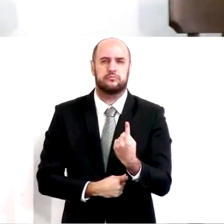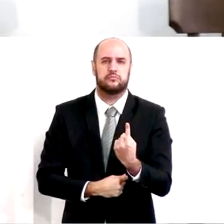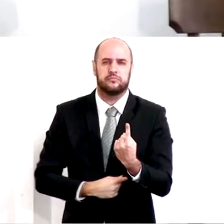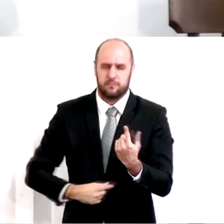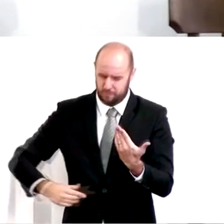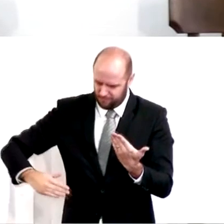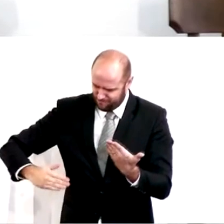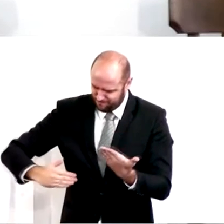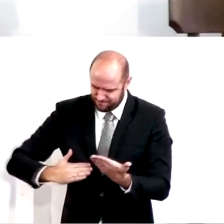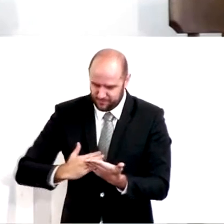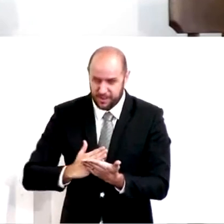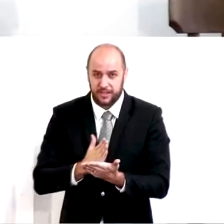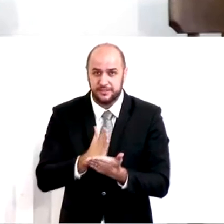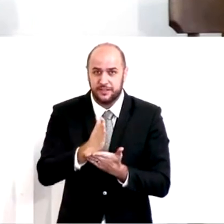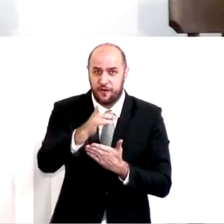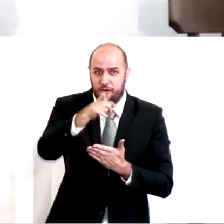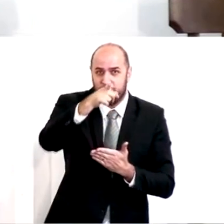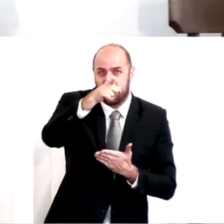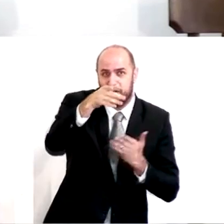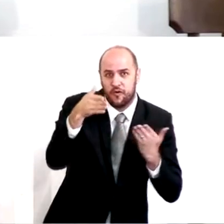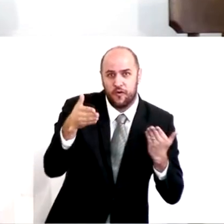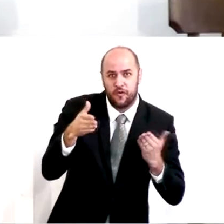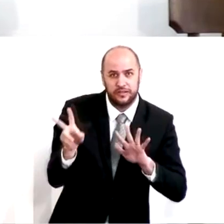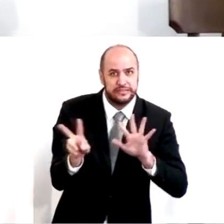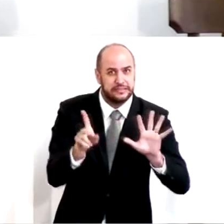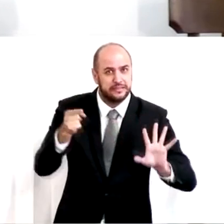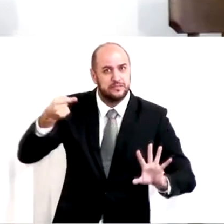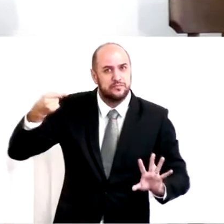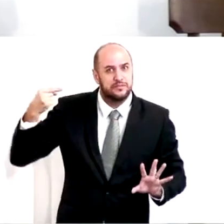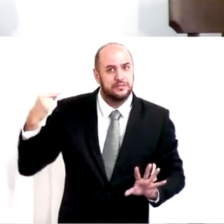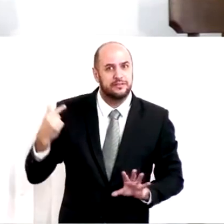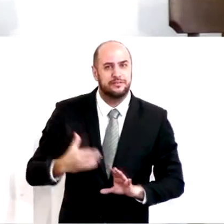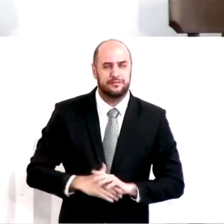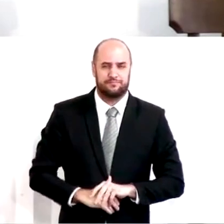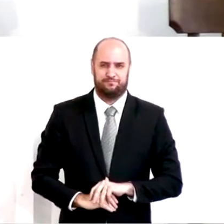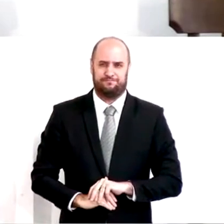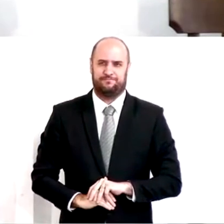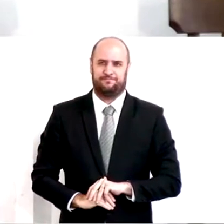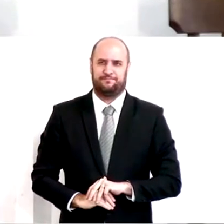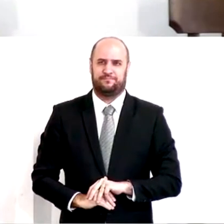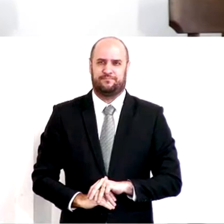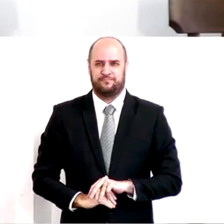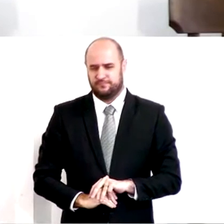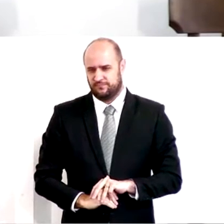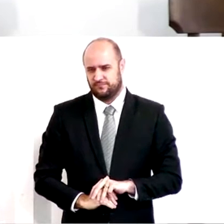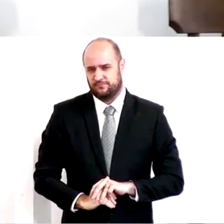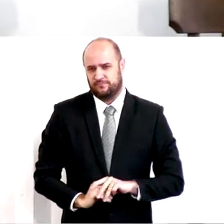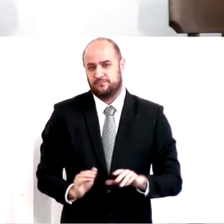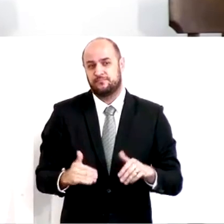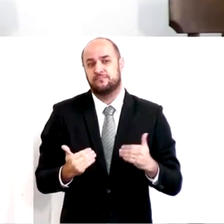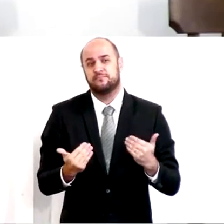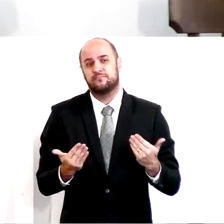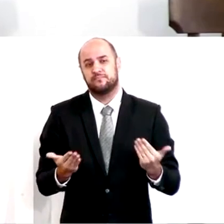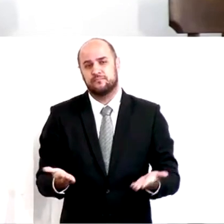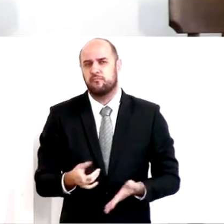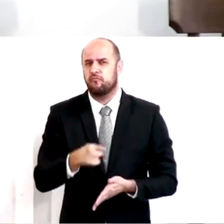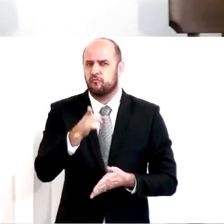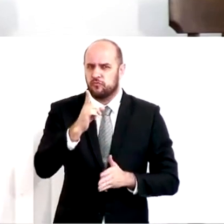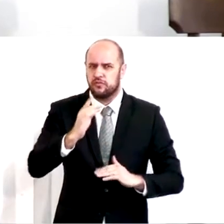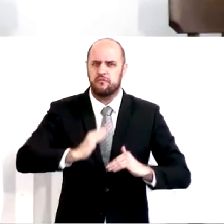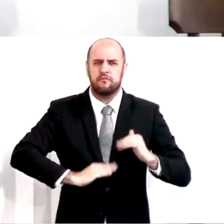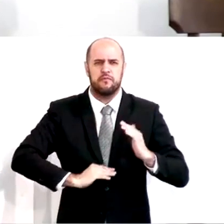passou por você nessa semana e chegou a alguém. E aí, se você